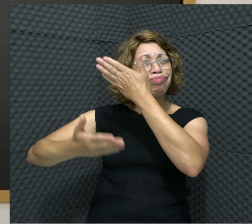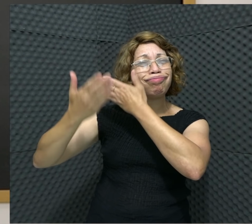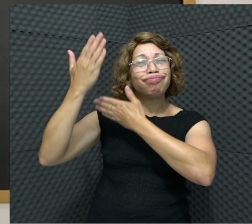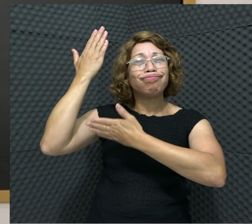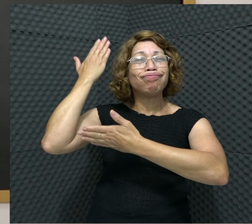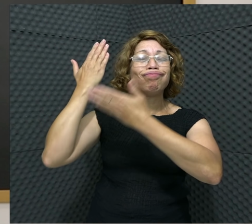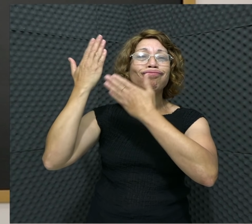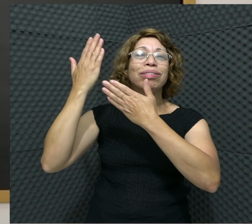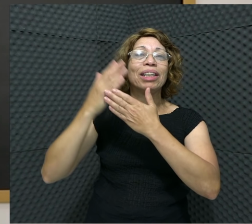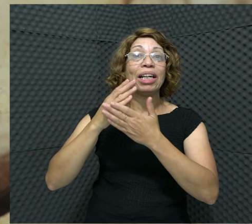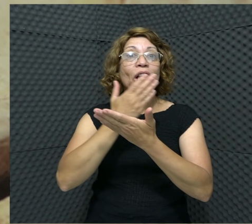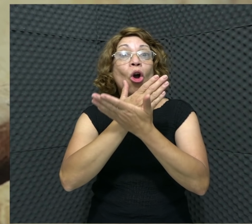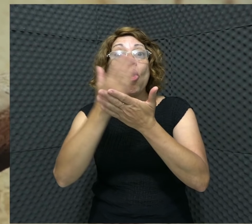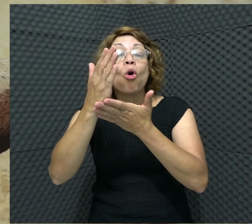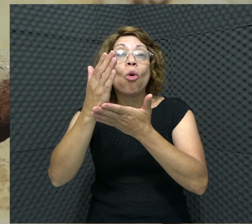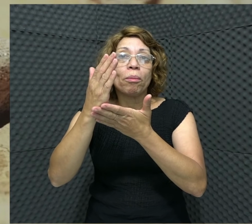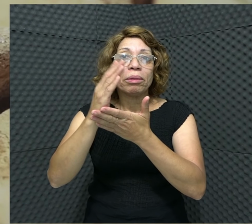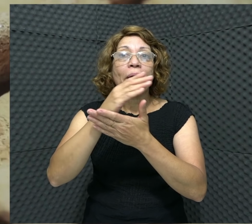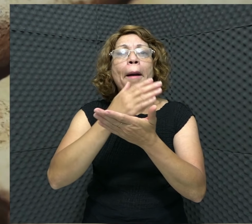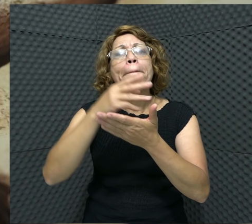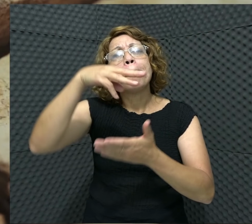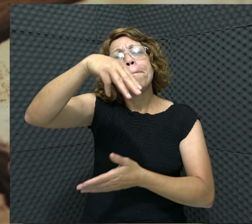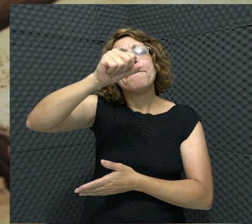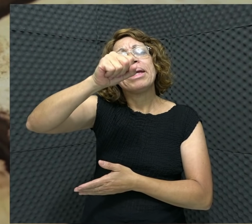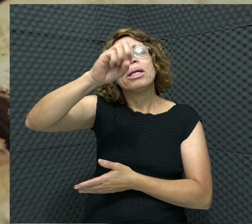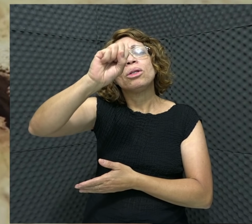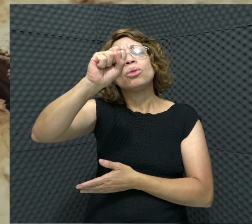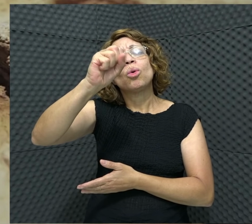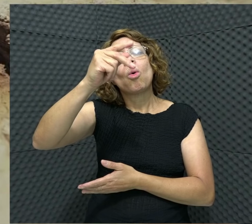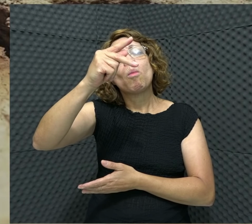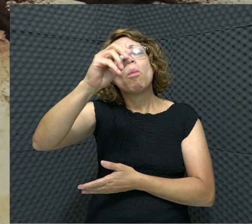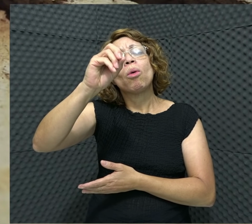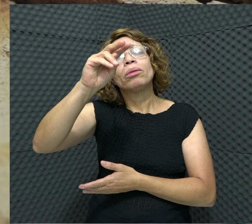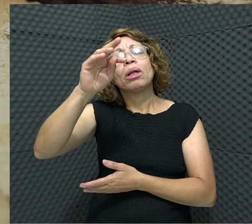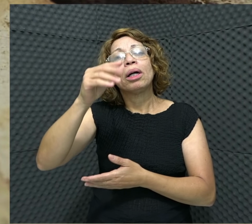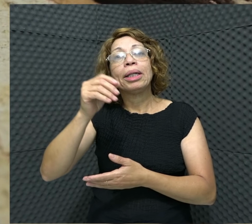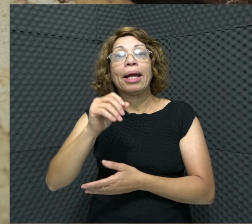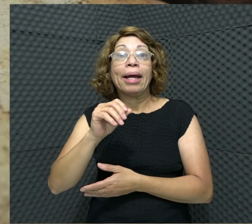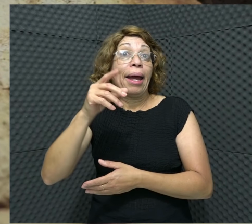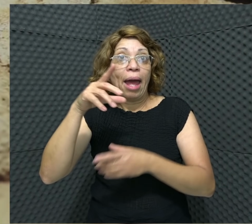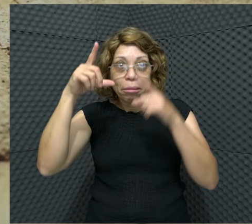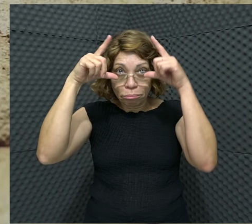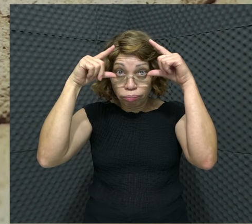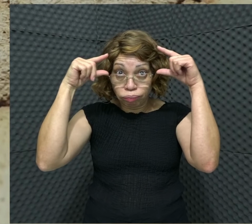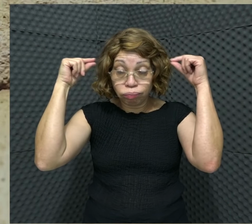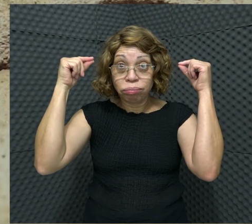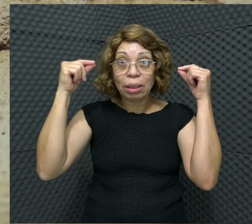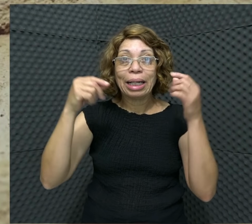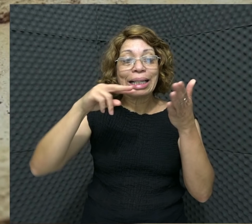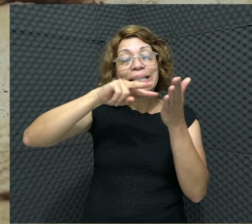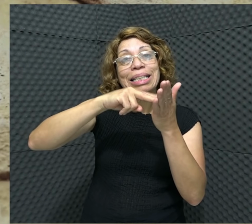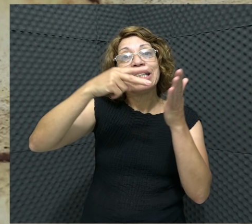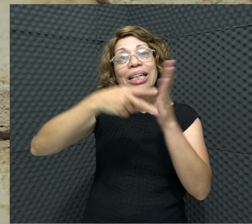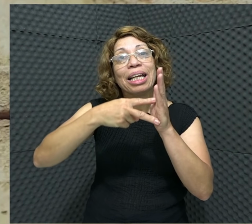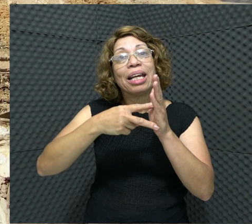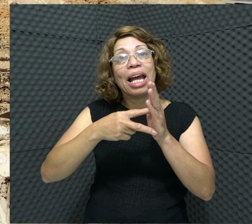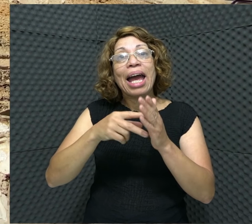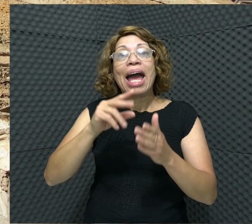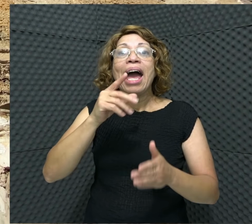dessa ciência, é a Mesopotâmia. Mesopotâmia é uma palavra de origem grega, né, que